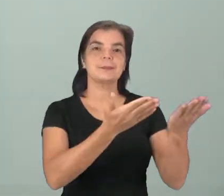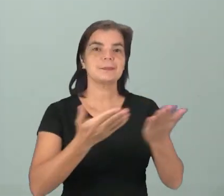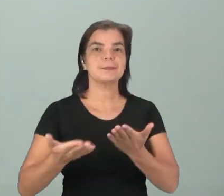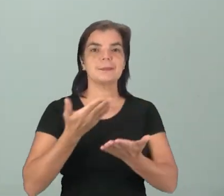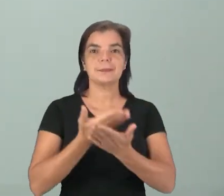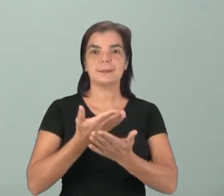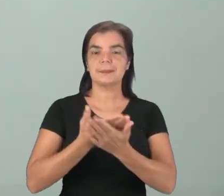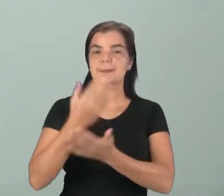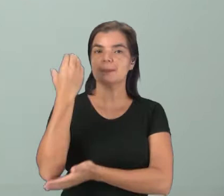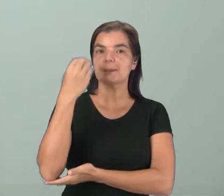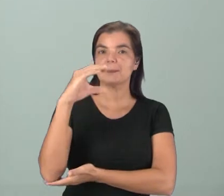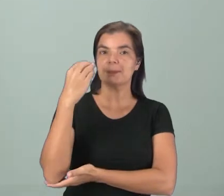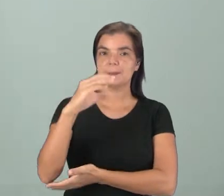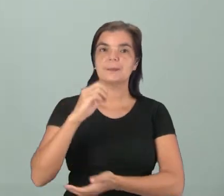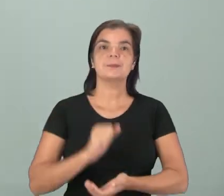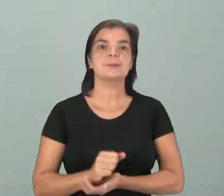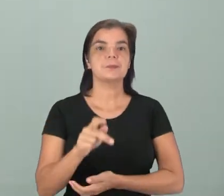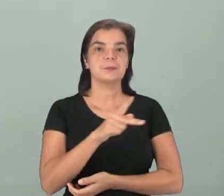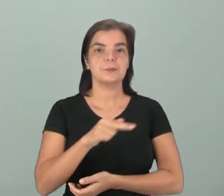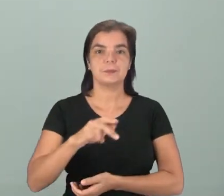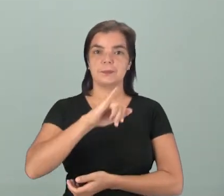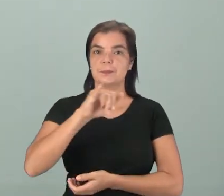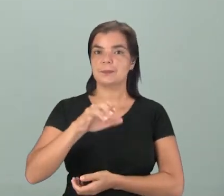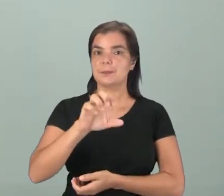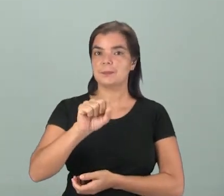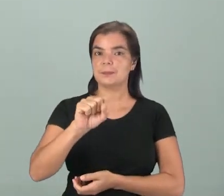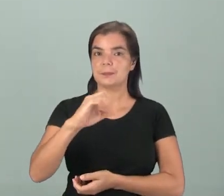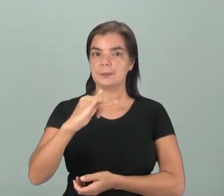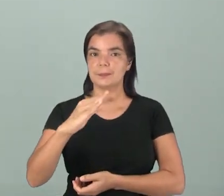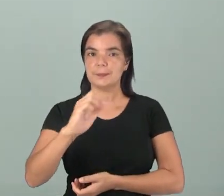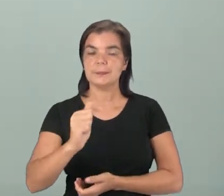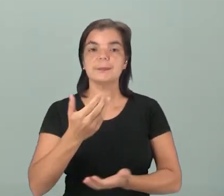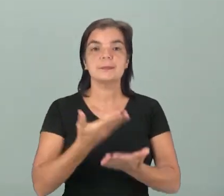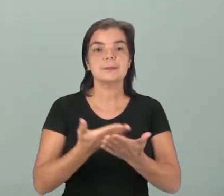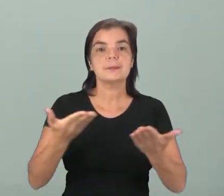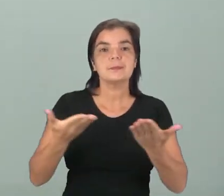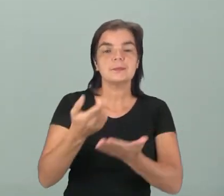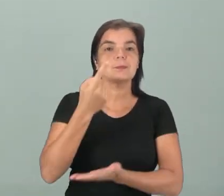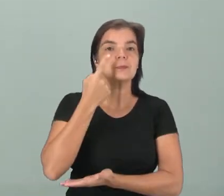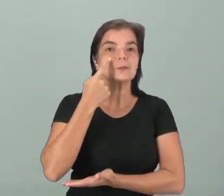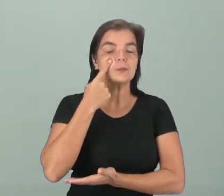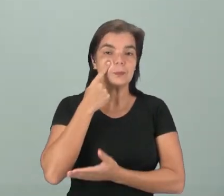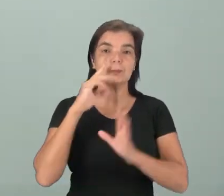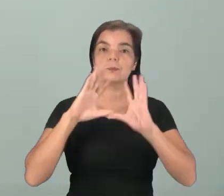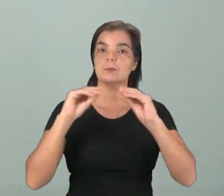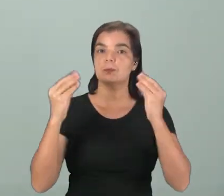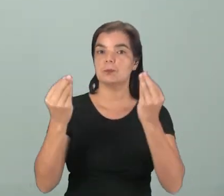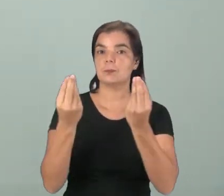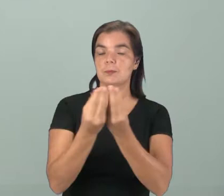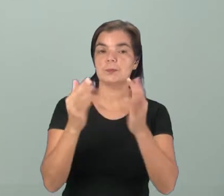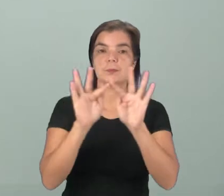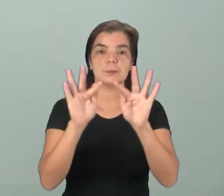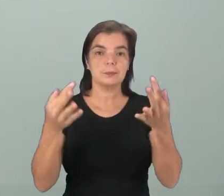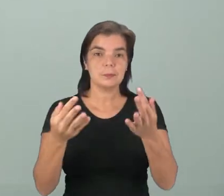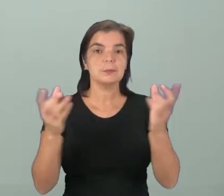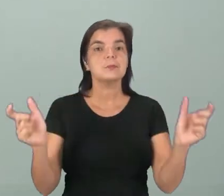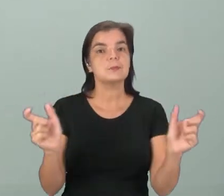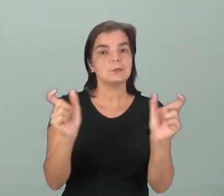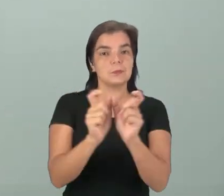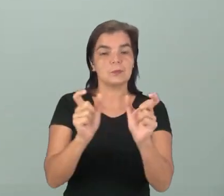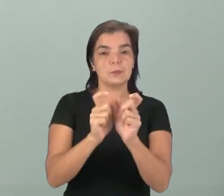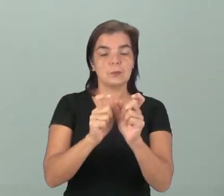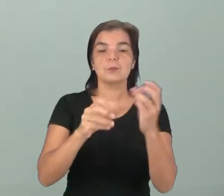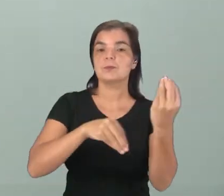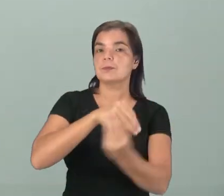Bem-vindos a mais uma aula de ciências. Eu sou a professora Jéssica. Na aula de hoje nós veremos sobre as substâncias simples e compostas, os tipos